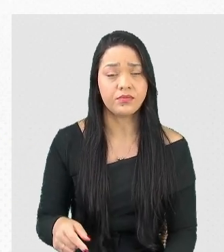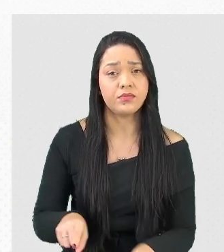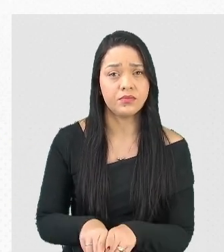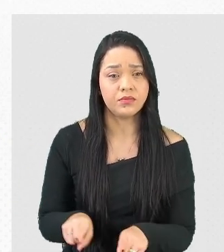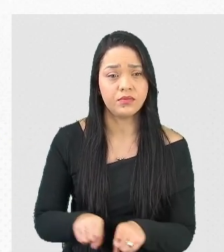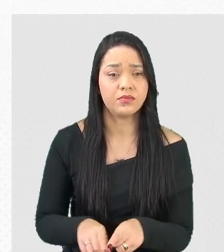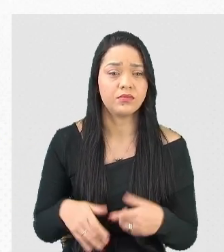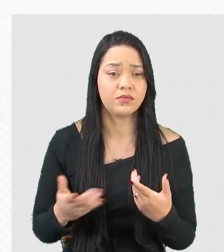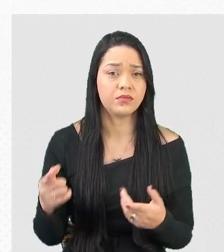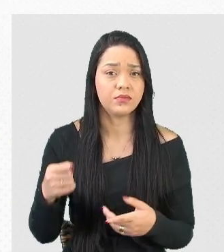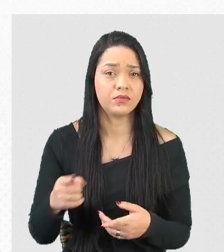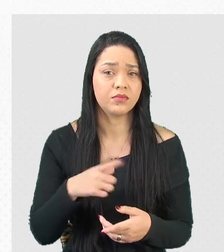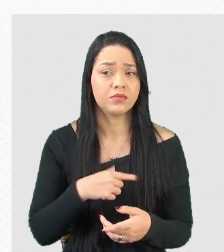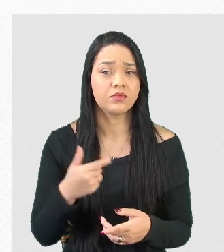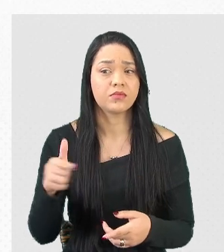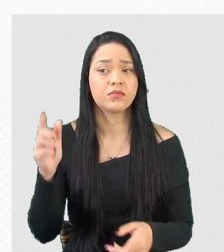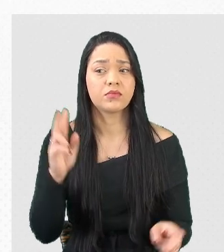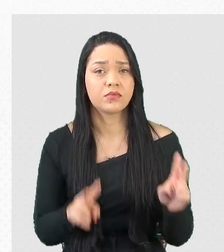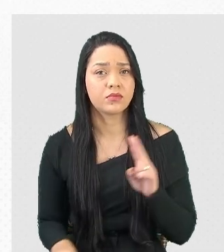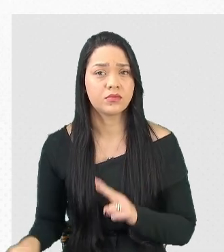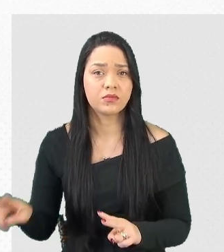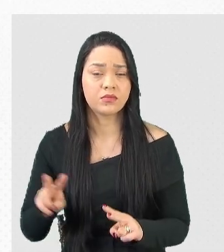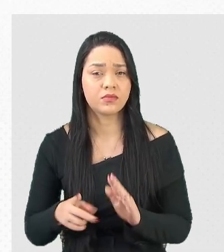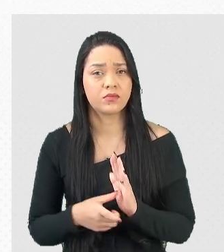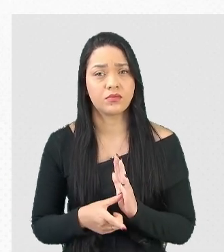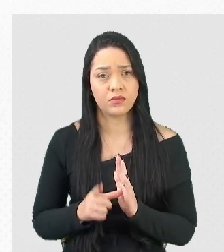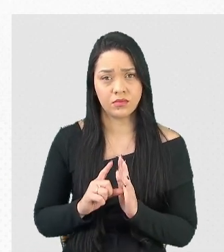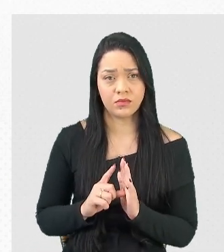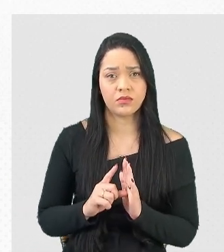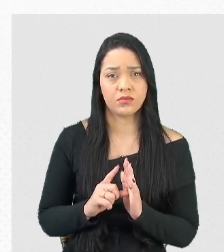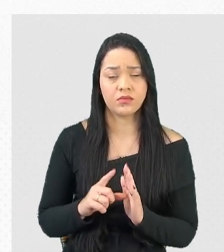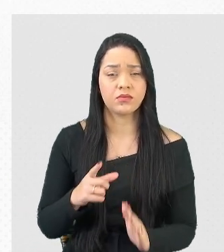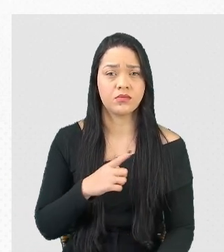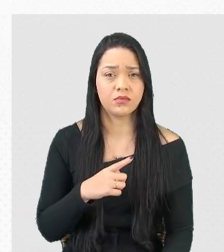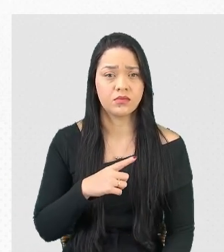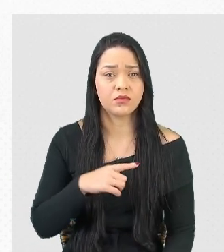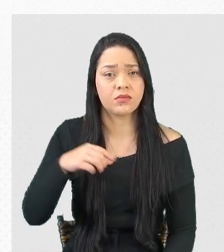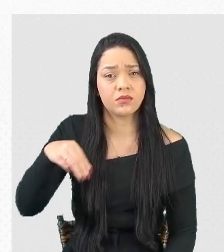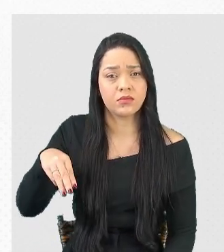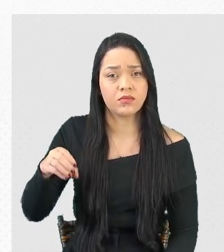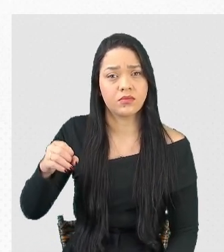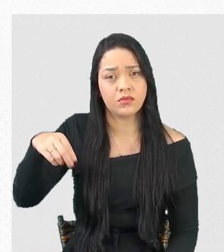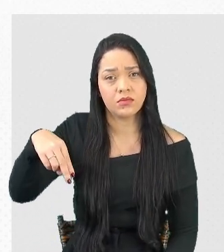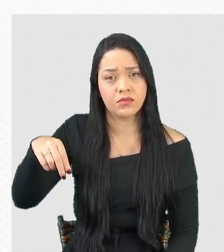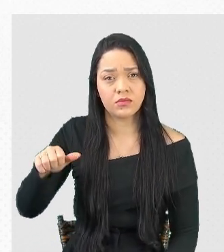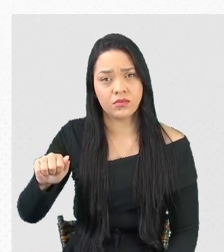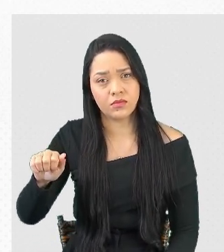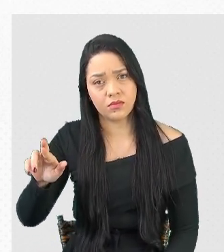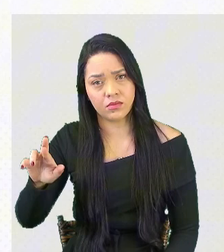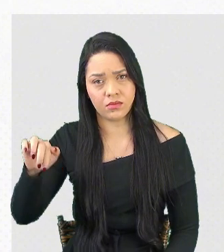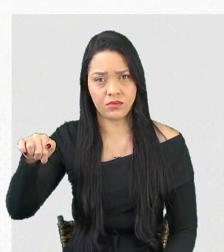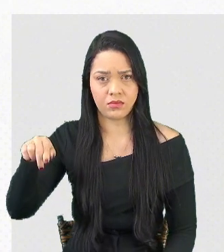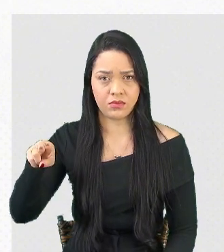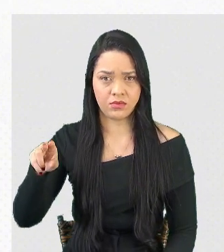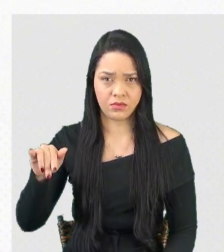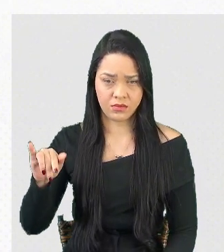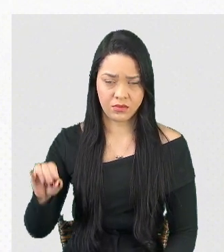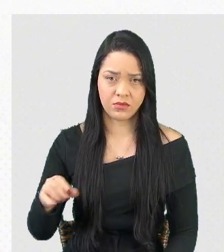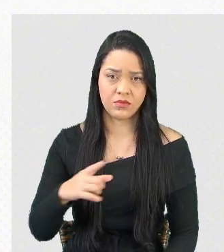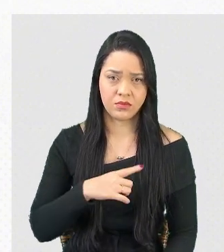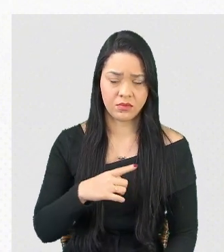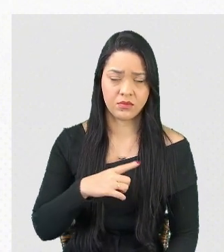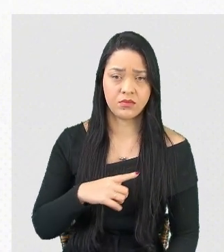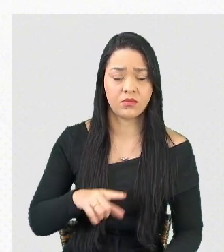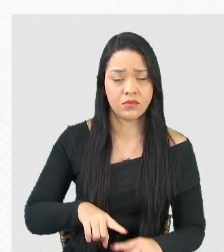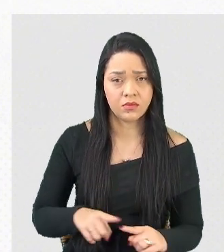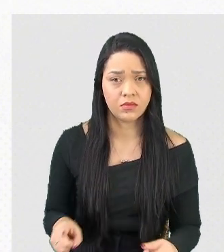Estado monárquico, de um Estado, embora mediado a partir de um parlamento, mas sim ainda monárquico. Então, esse é o primeiro